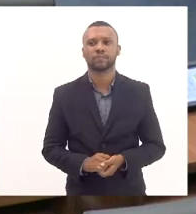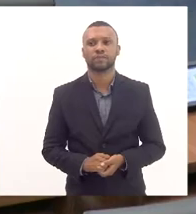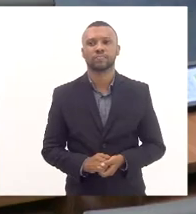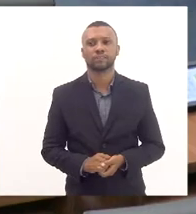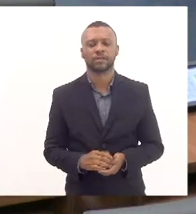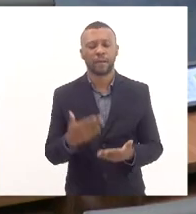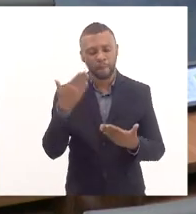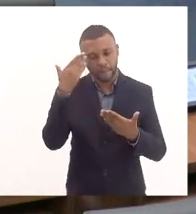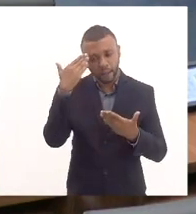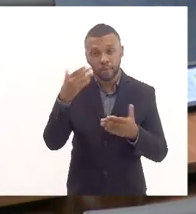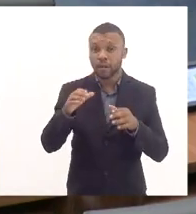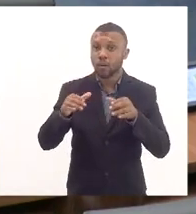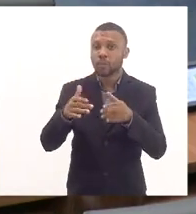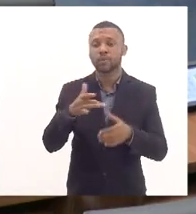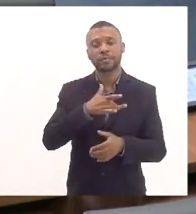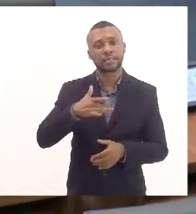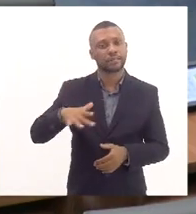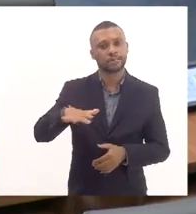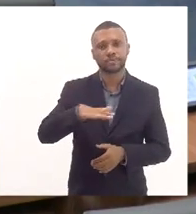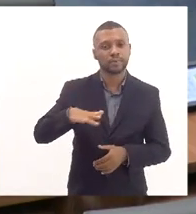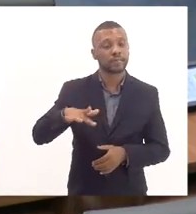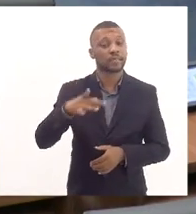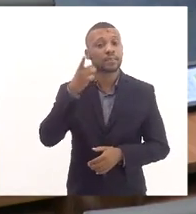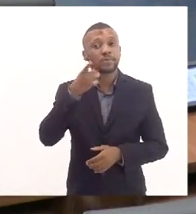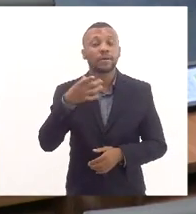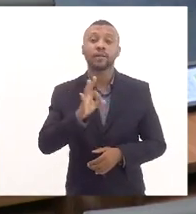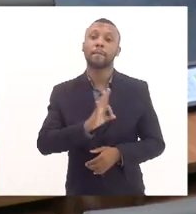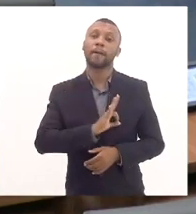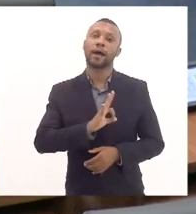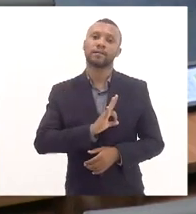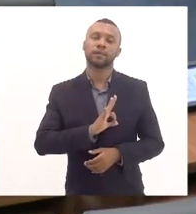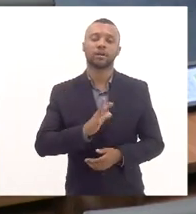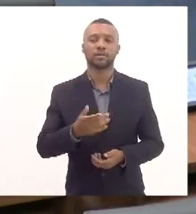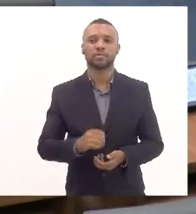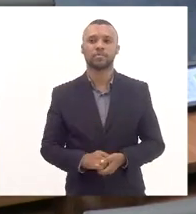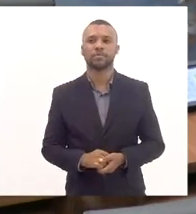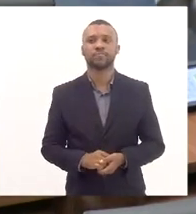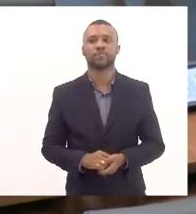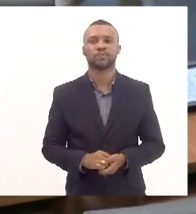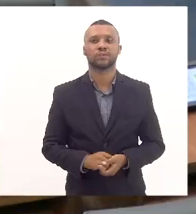E obrigado pelo que opção de saúde deputada Martha Rocha e